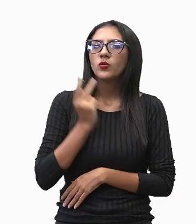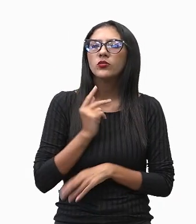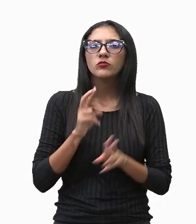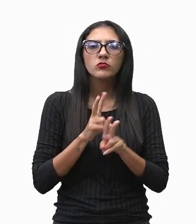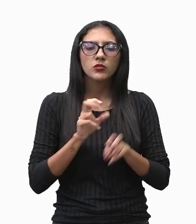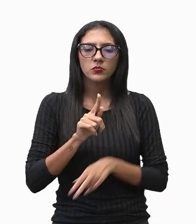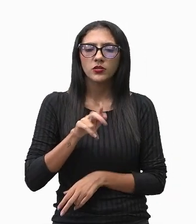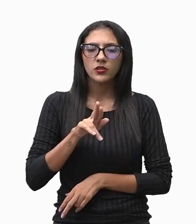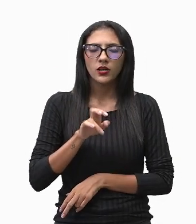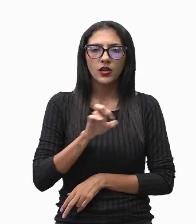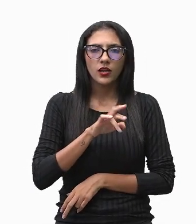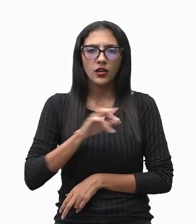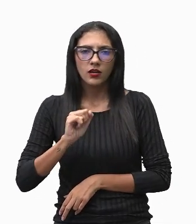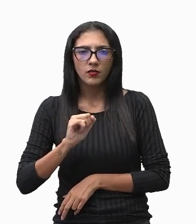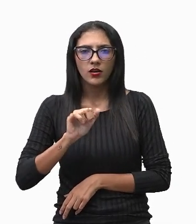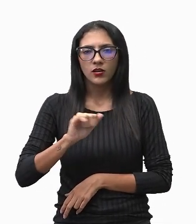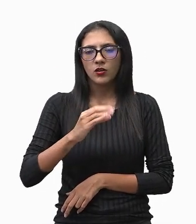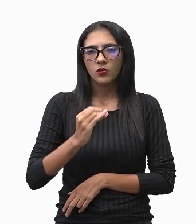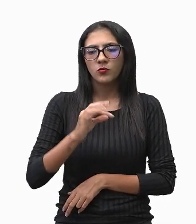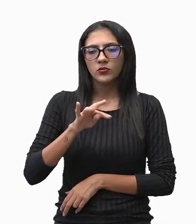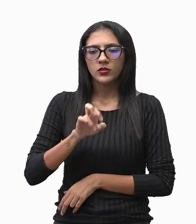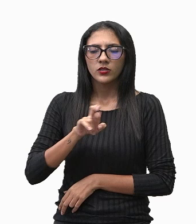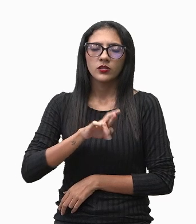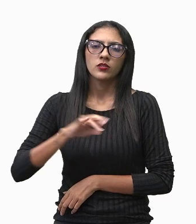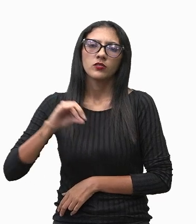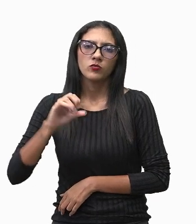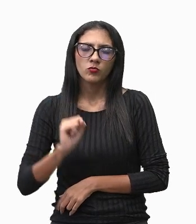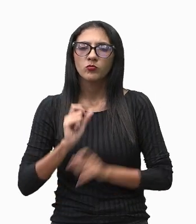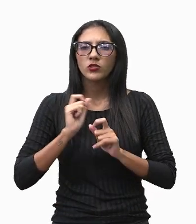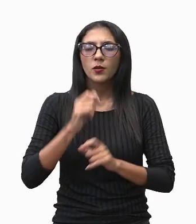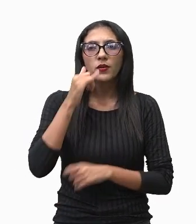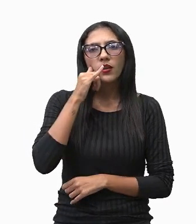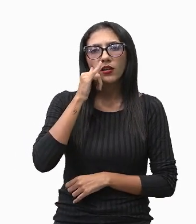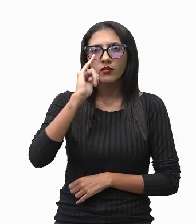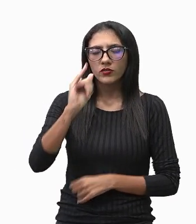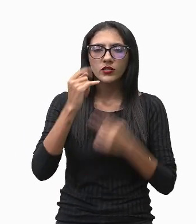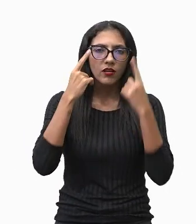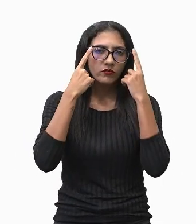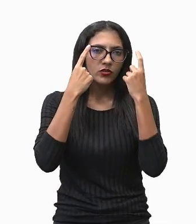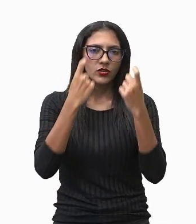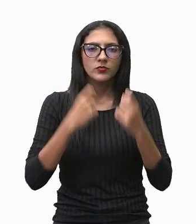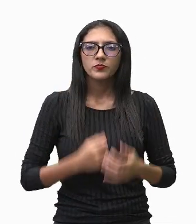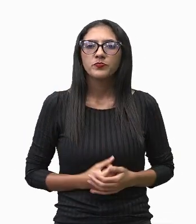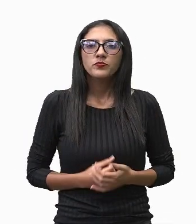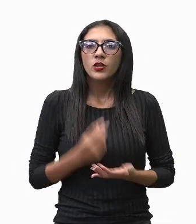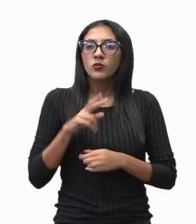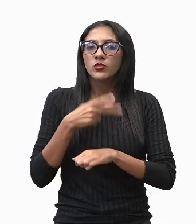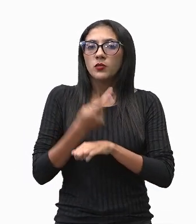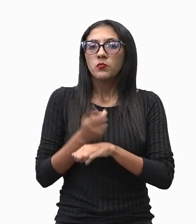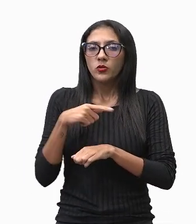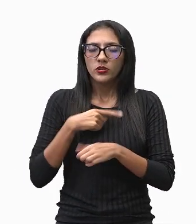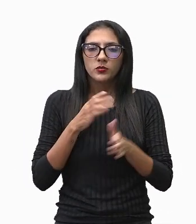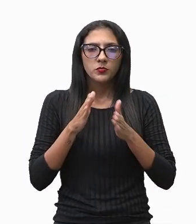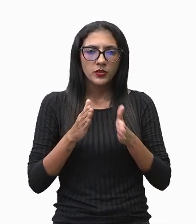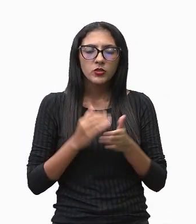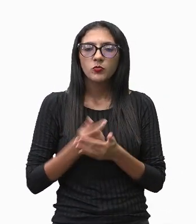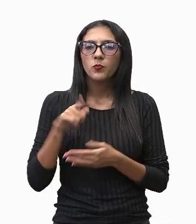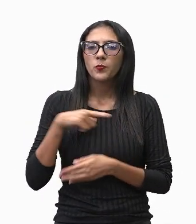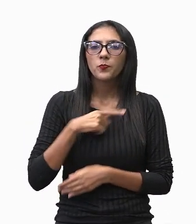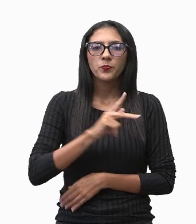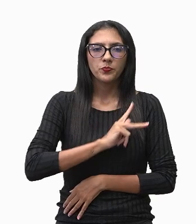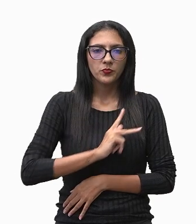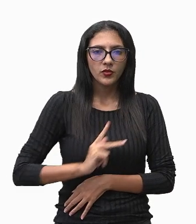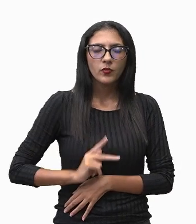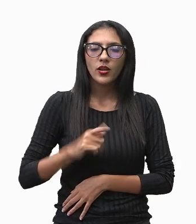como guerra ao terror. Então, após os atentados de 11 de setembro, né, George W. Bush,